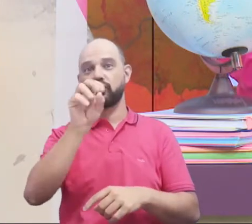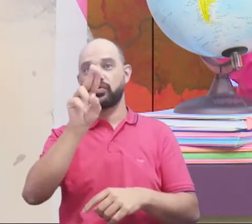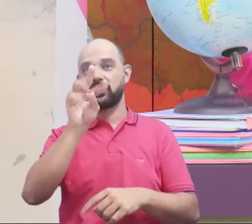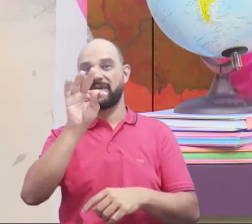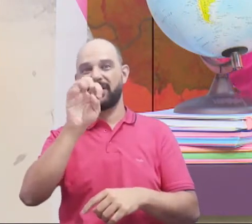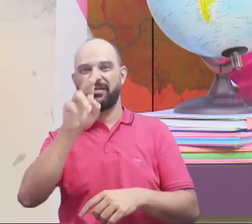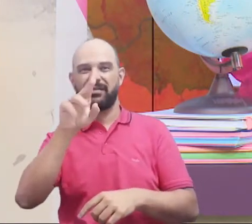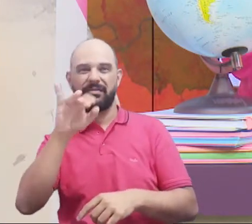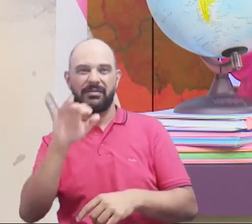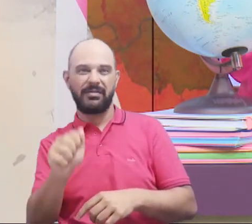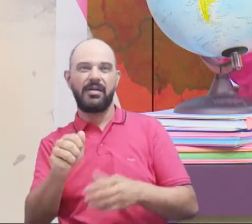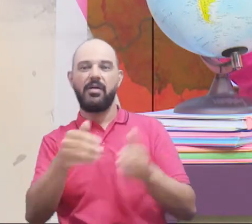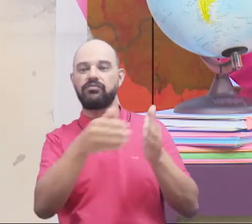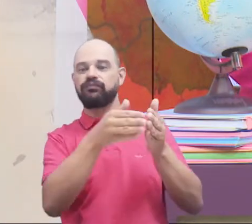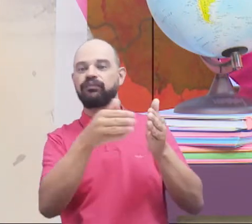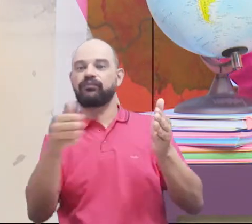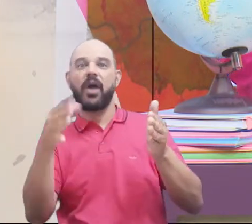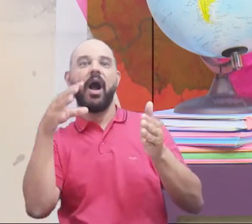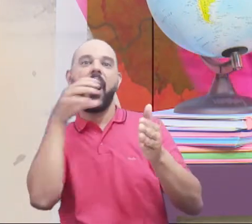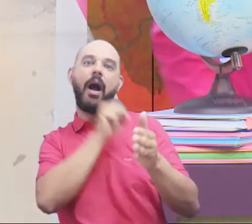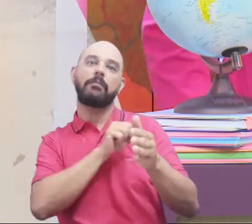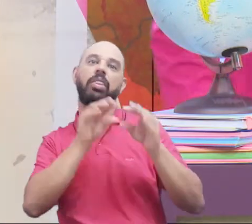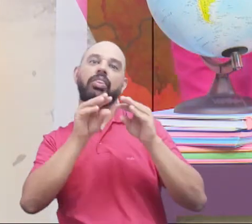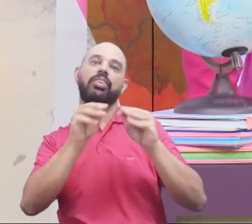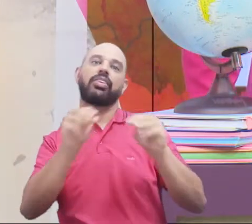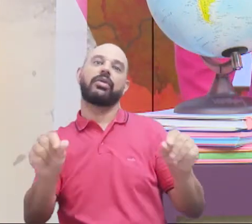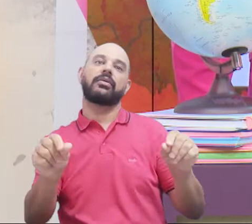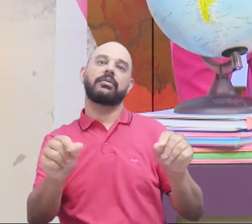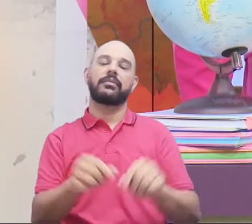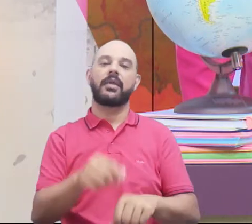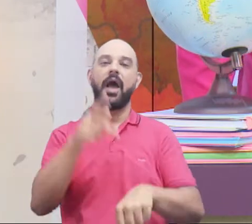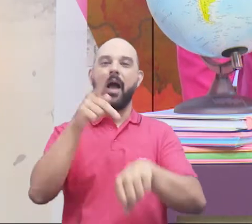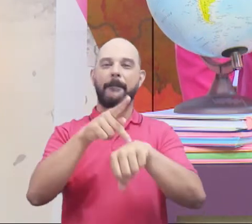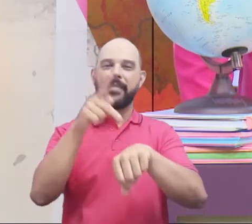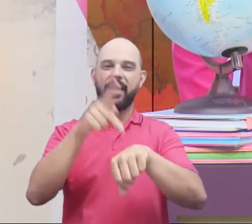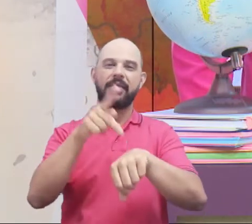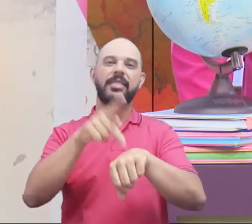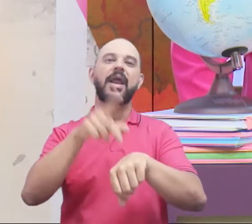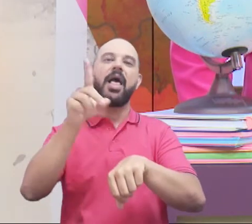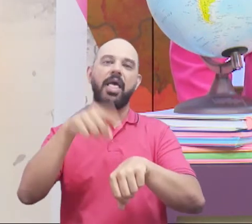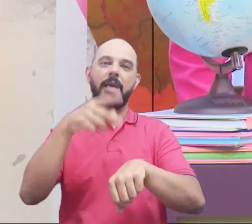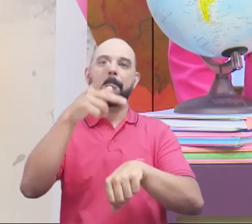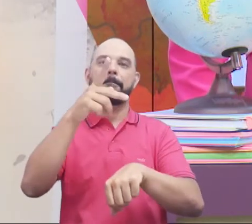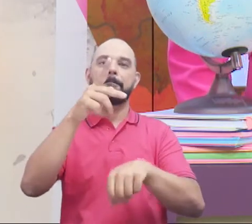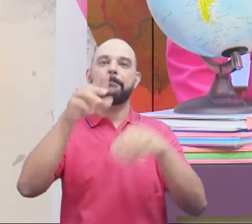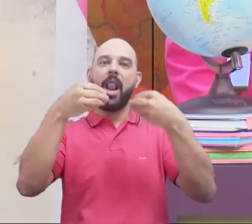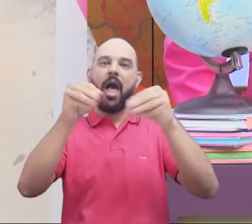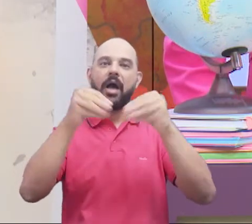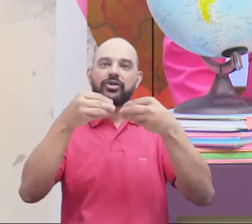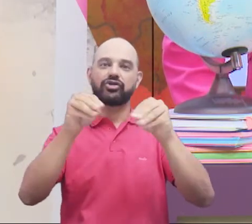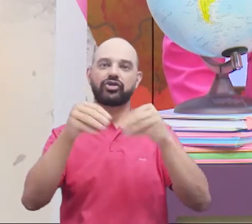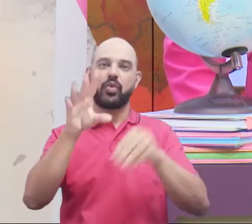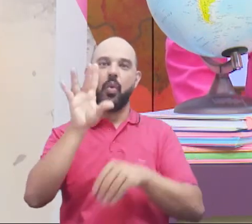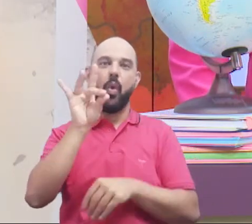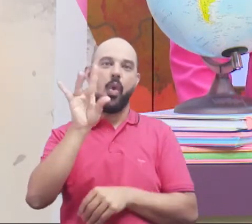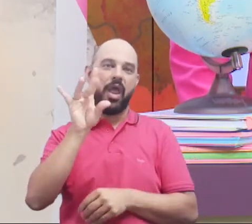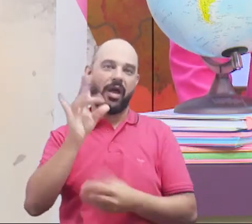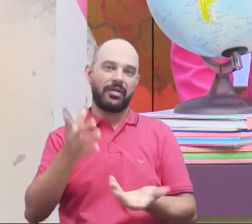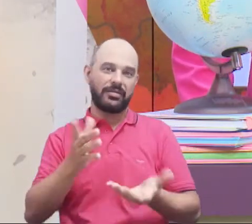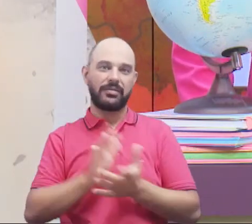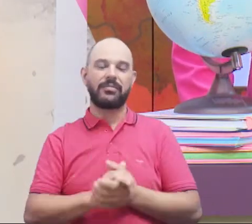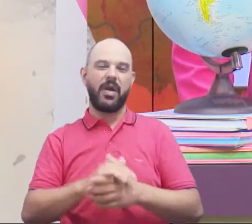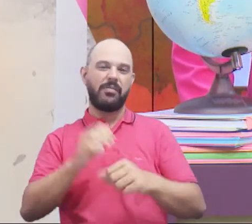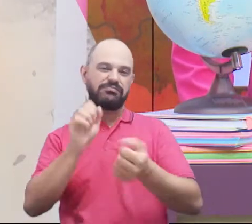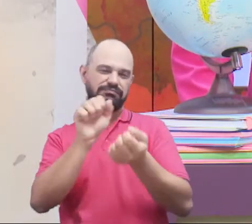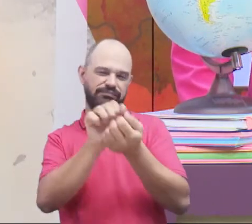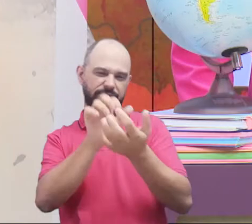degradação em um tempo mais curto. As pedras das bijuterias geralmente são plástico e coladas, sem falar que